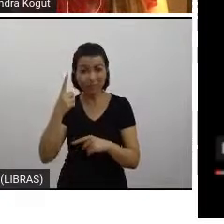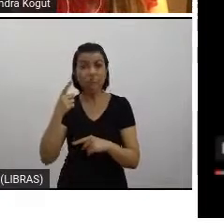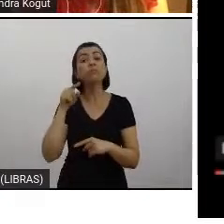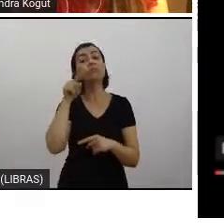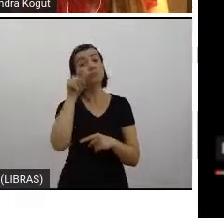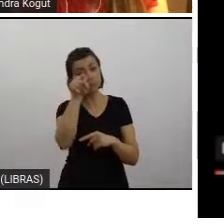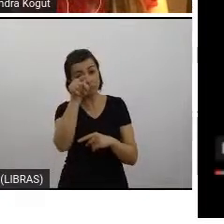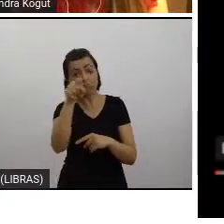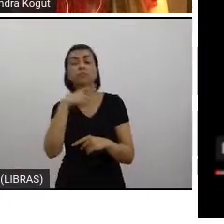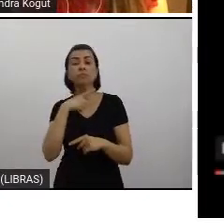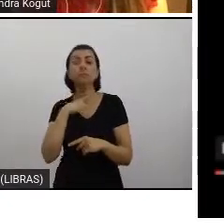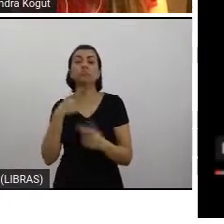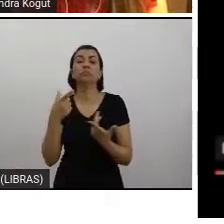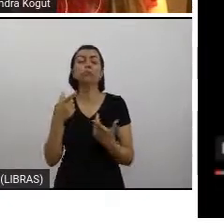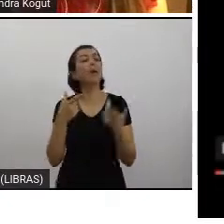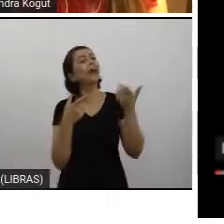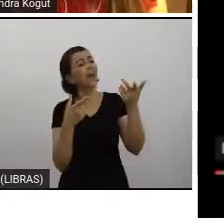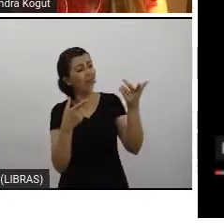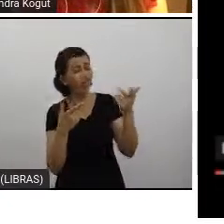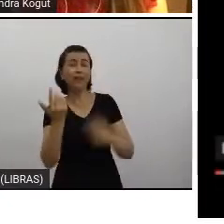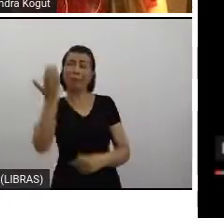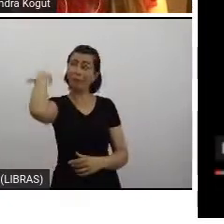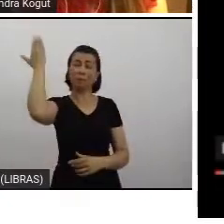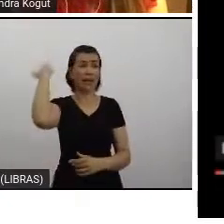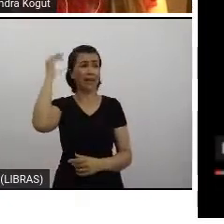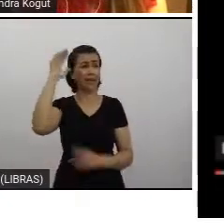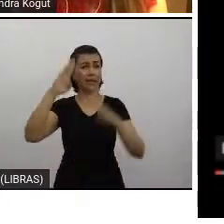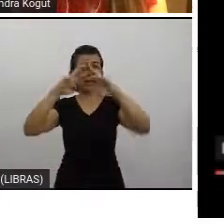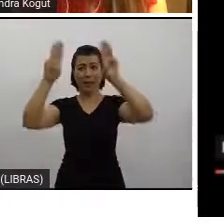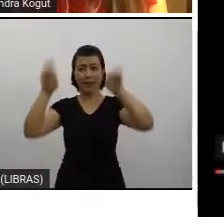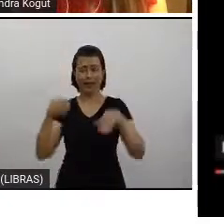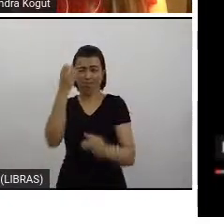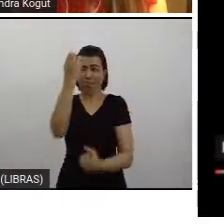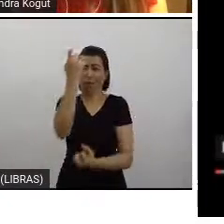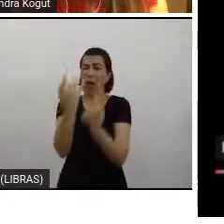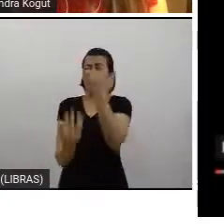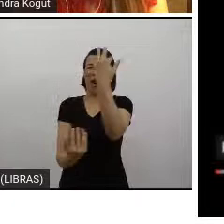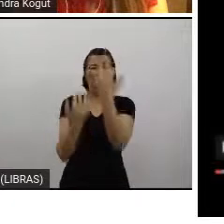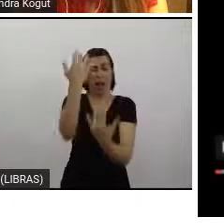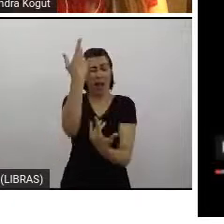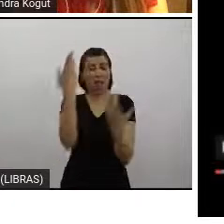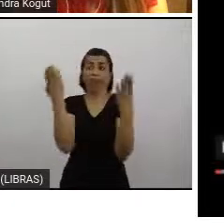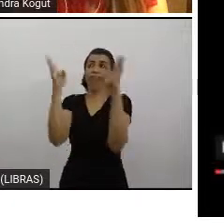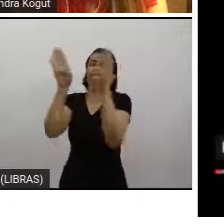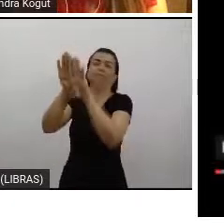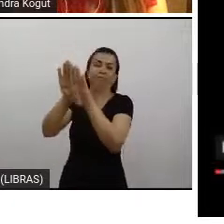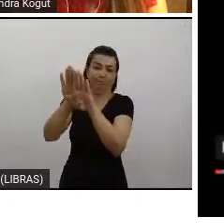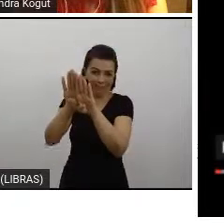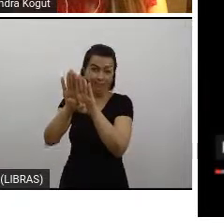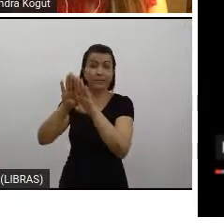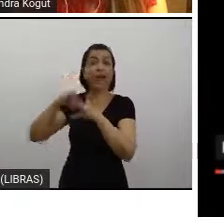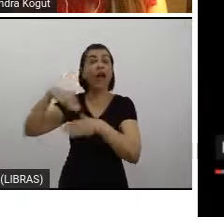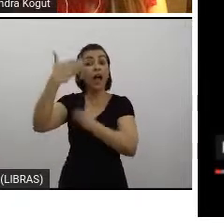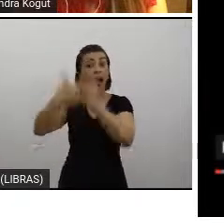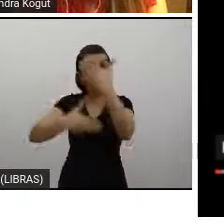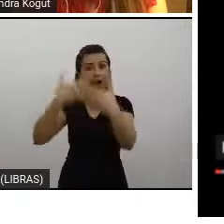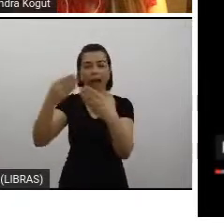pegou fogo, né? Ficou fechado muito tempo. E essa foi a reabertura do